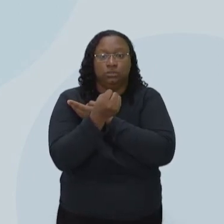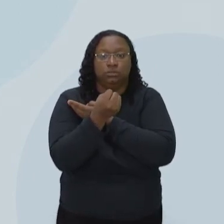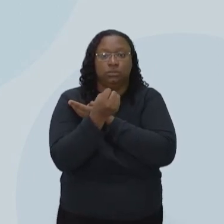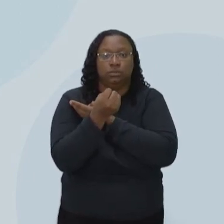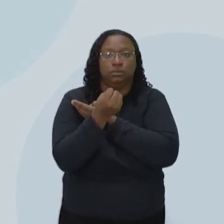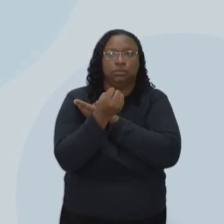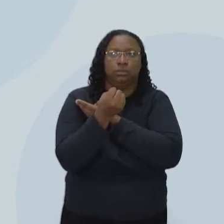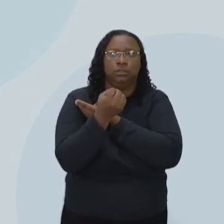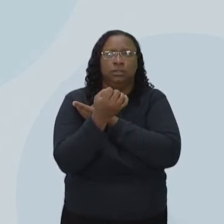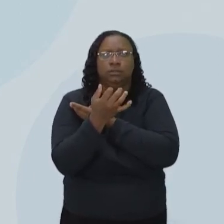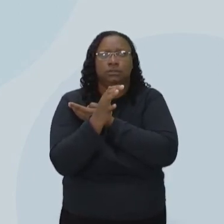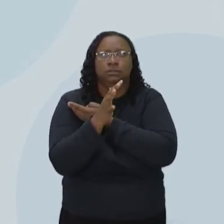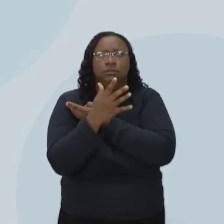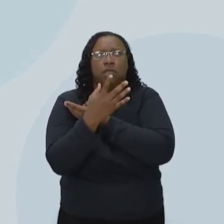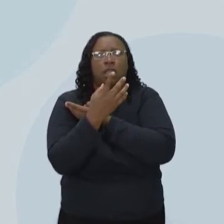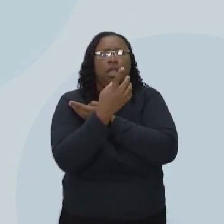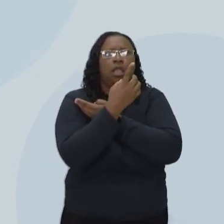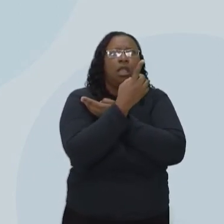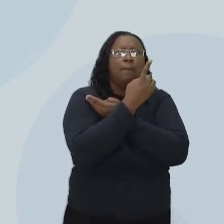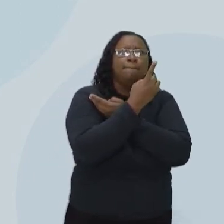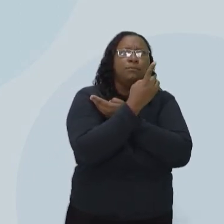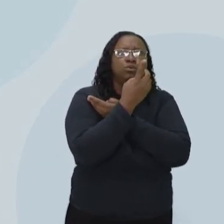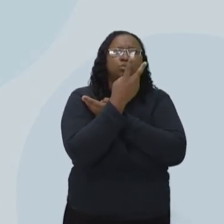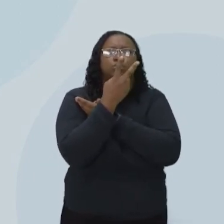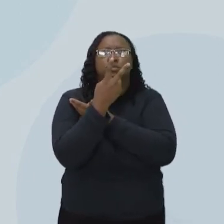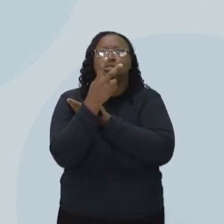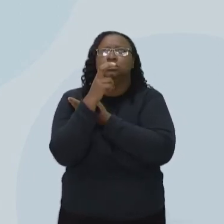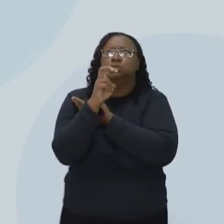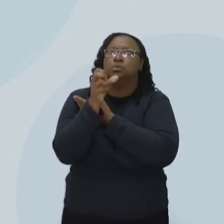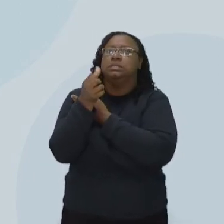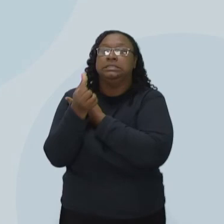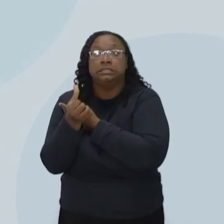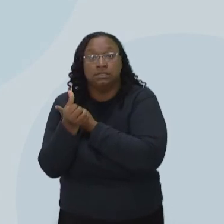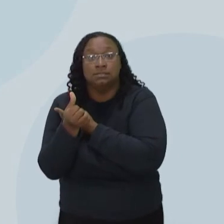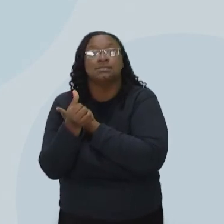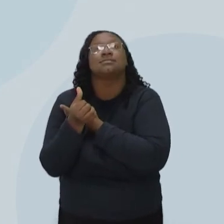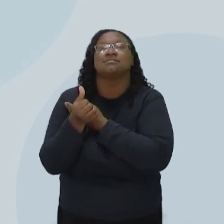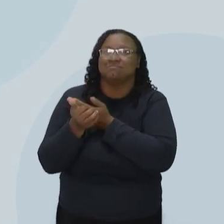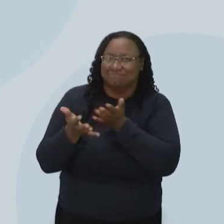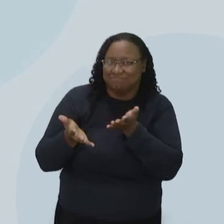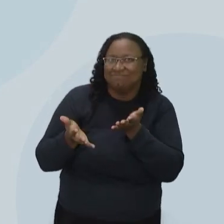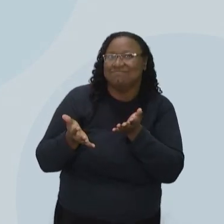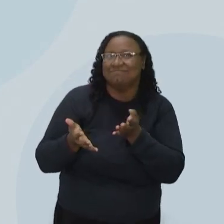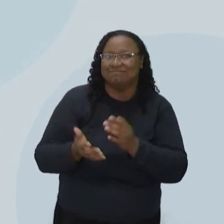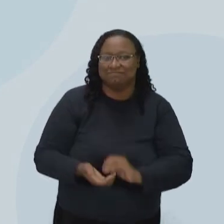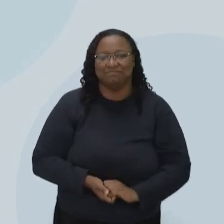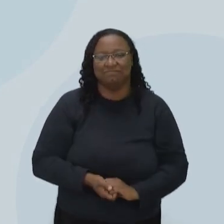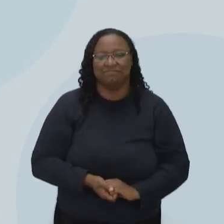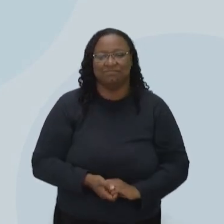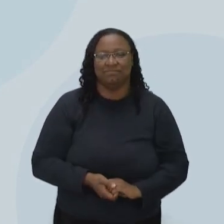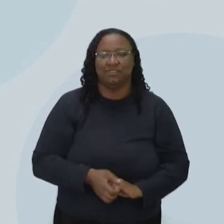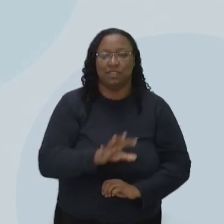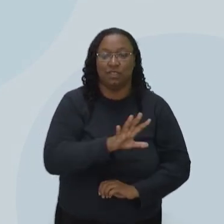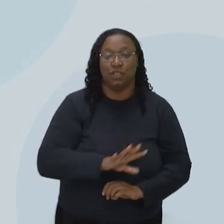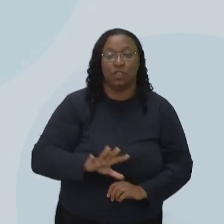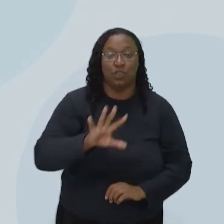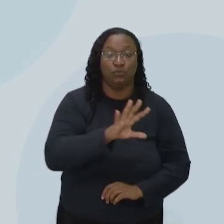628.256, vai dar isso aí, ó. O fluxo 3 vai dar, então,